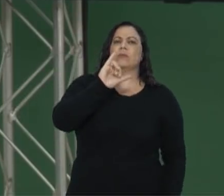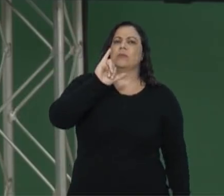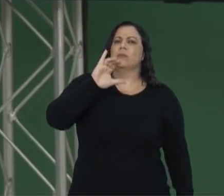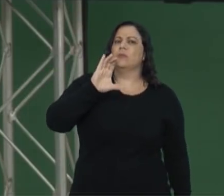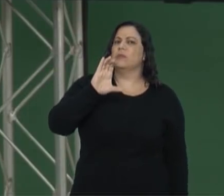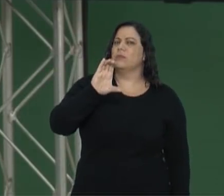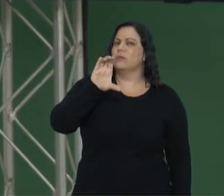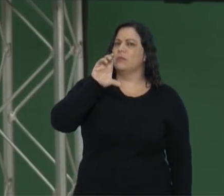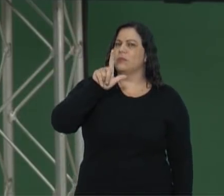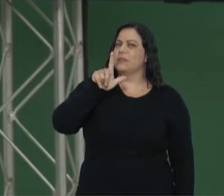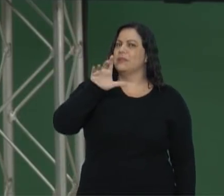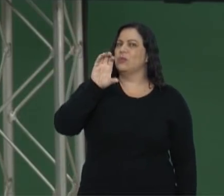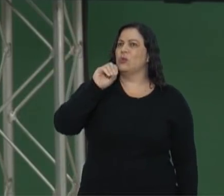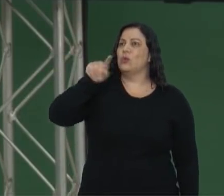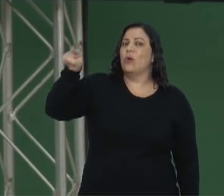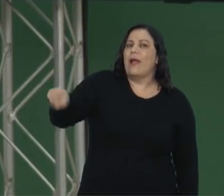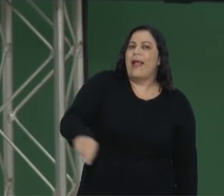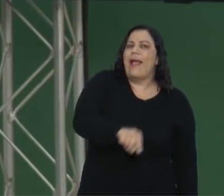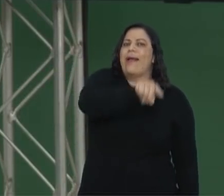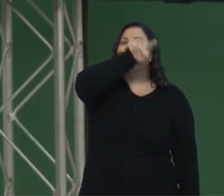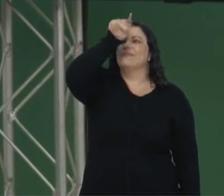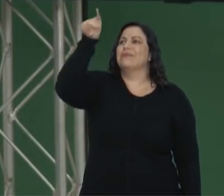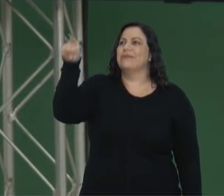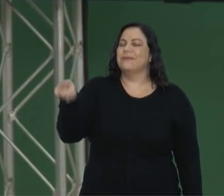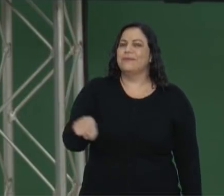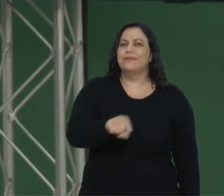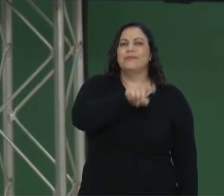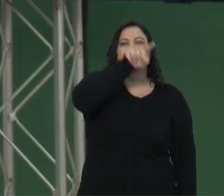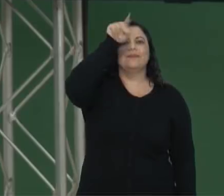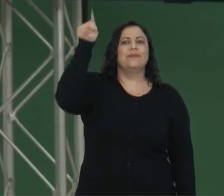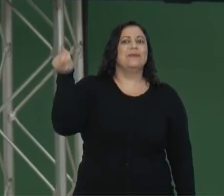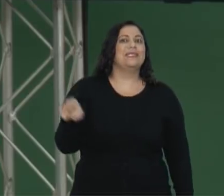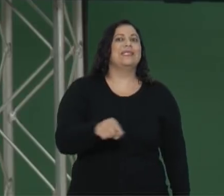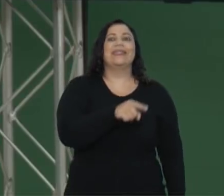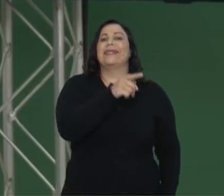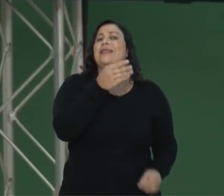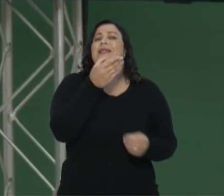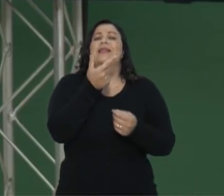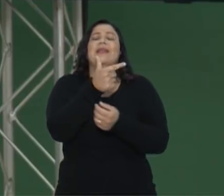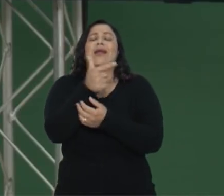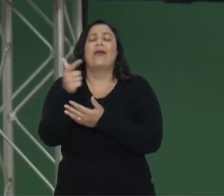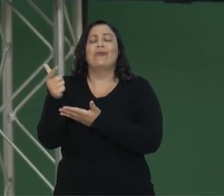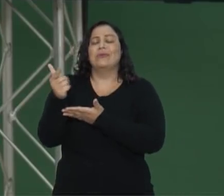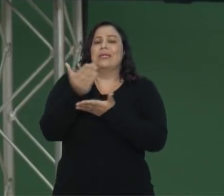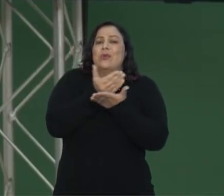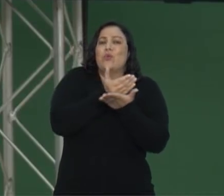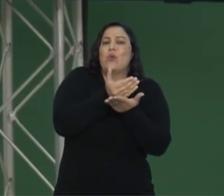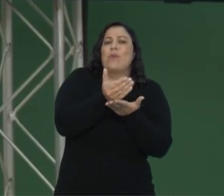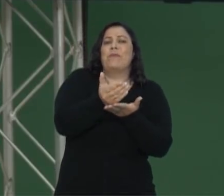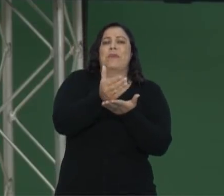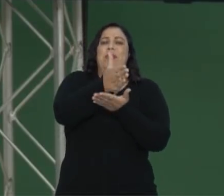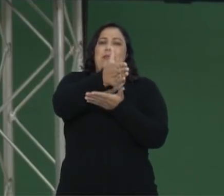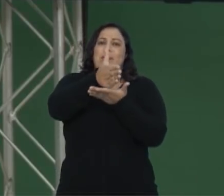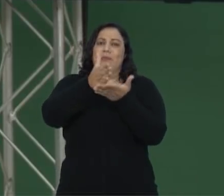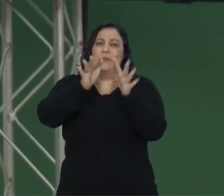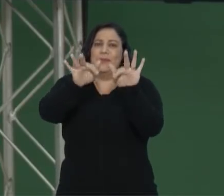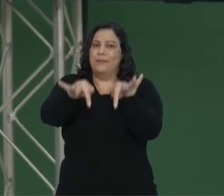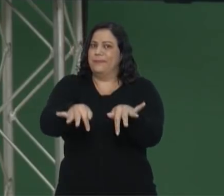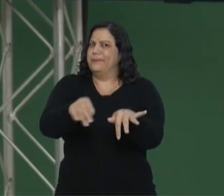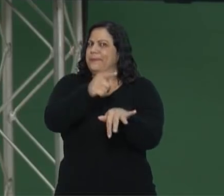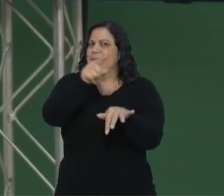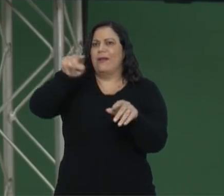algo que é contínuo na natureza. Não tem um começo, um meio, um fim. Ele é